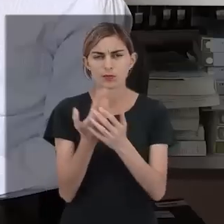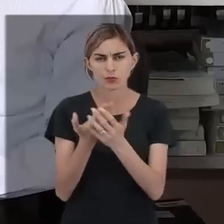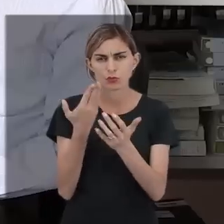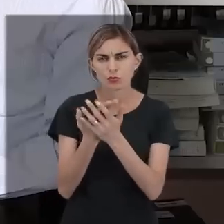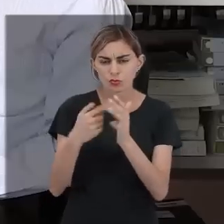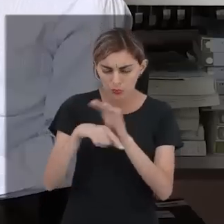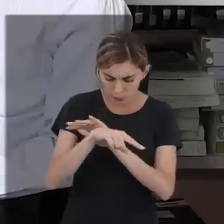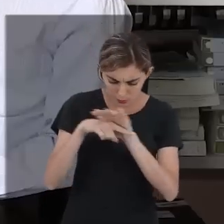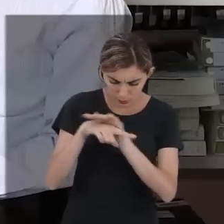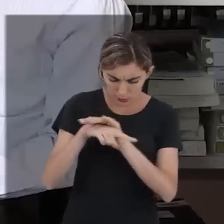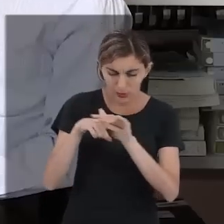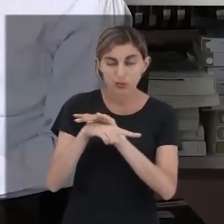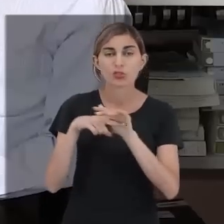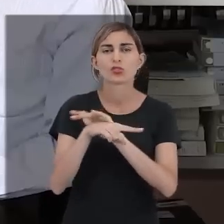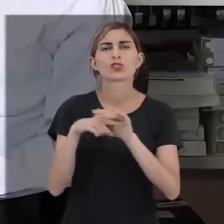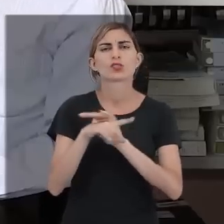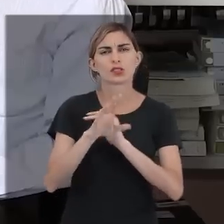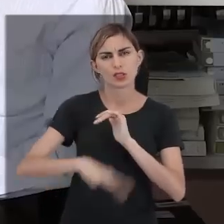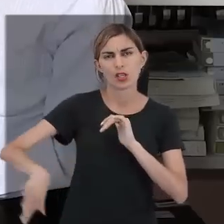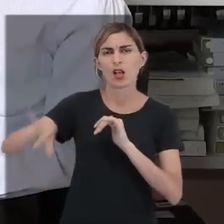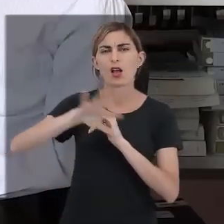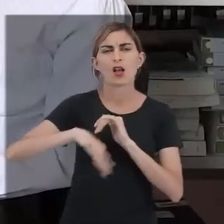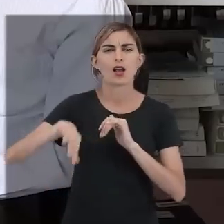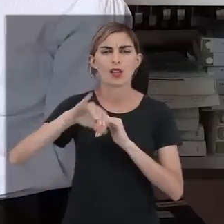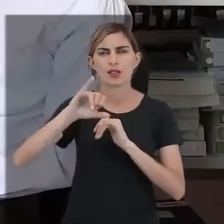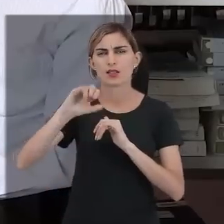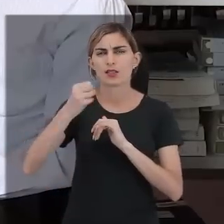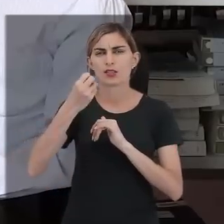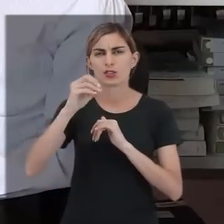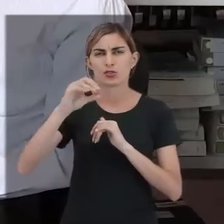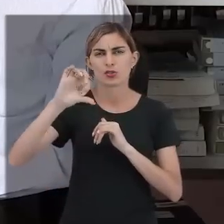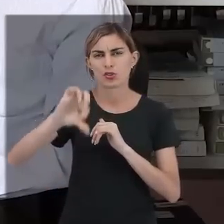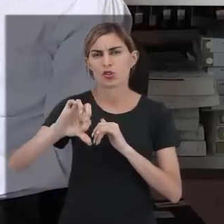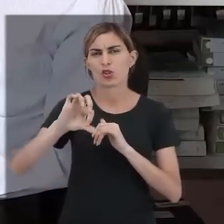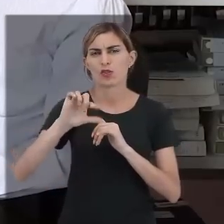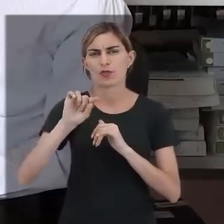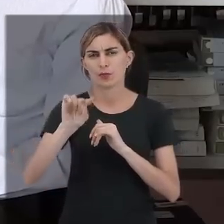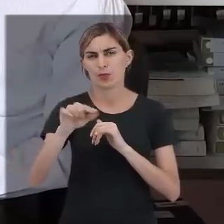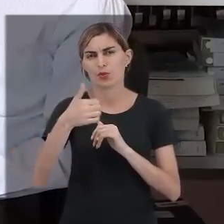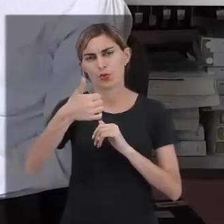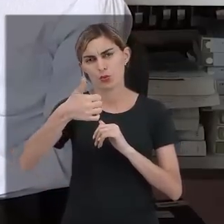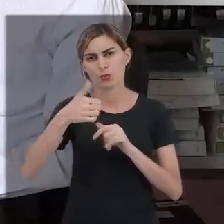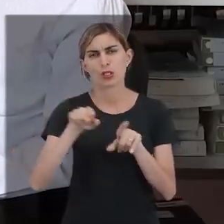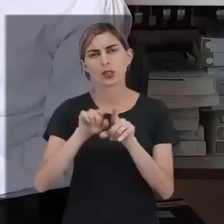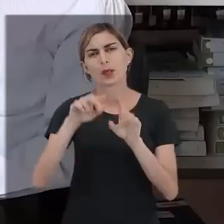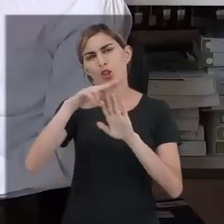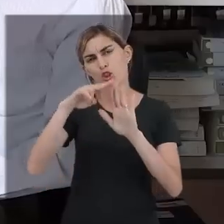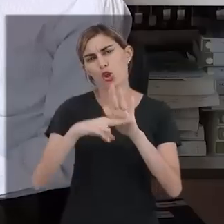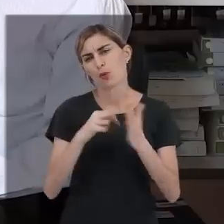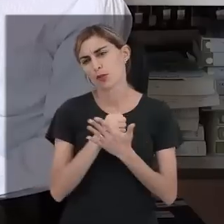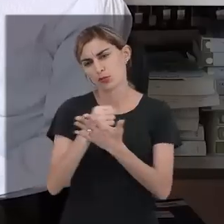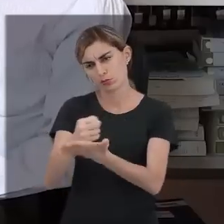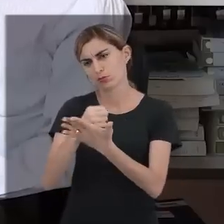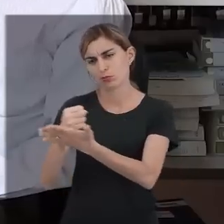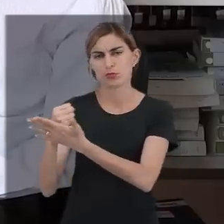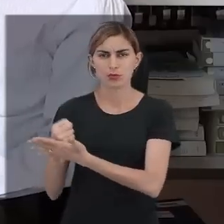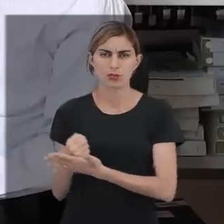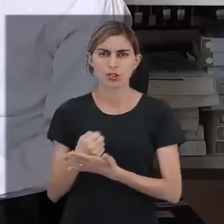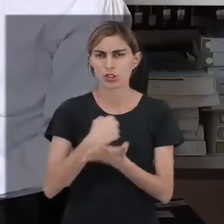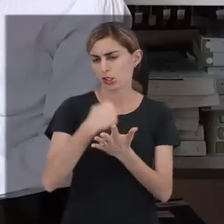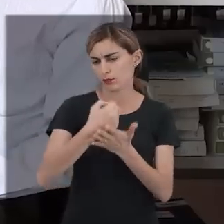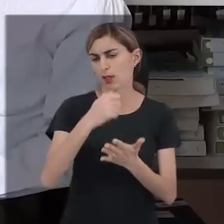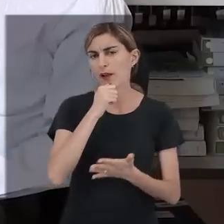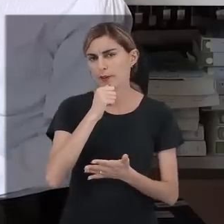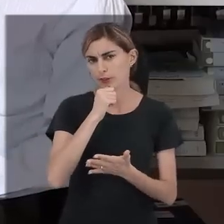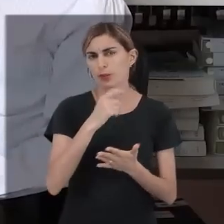desenvolvem pesquisas nas áreas de ISO 9001, como também normas de apoio, tá? Que são ISOs que não são